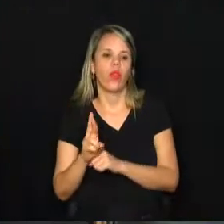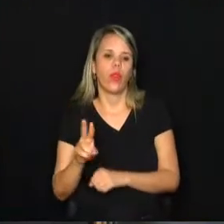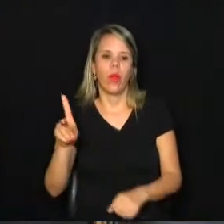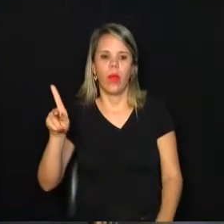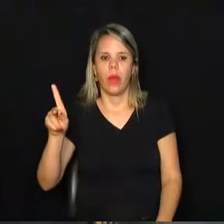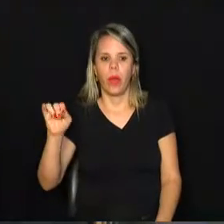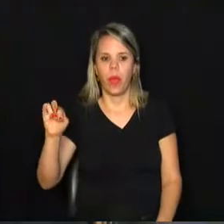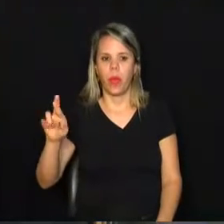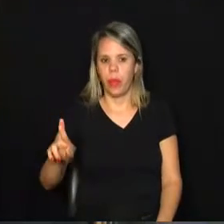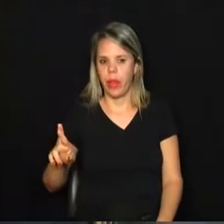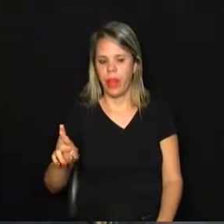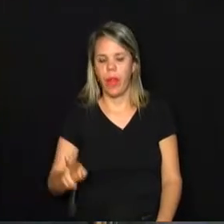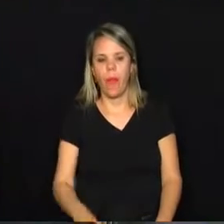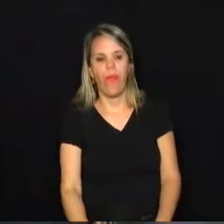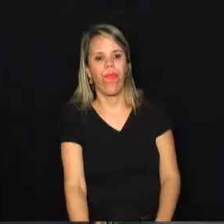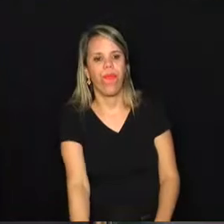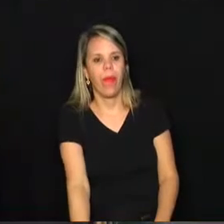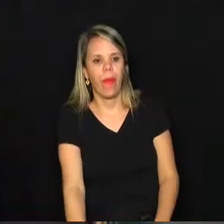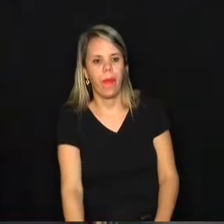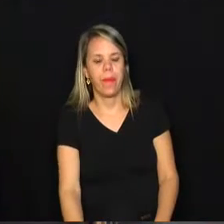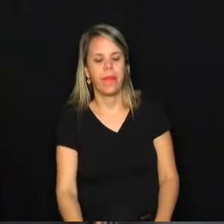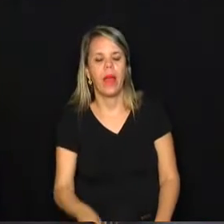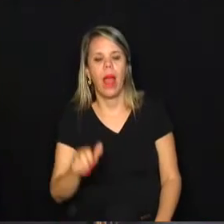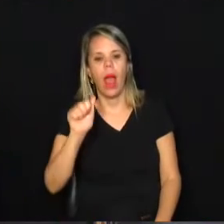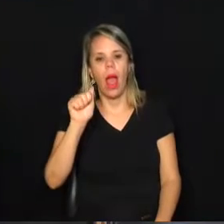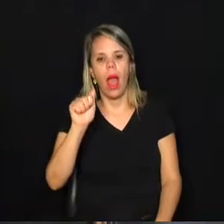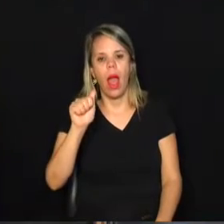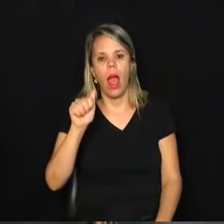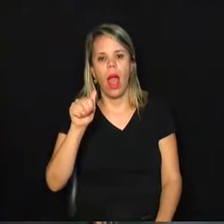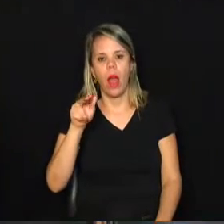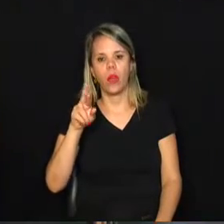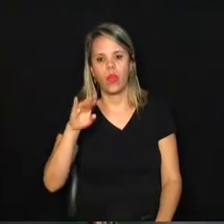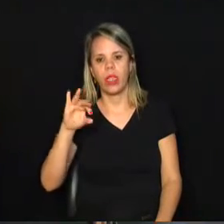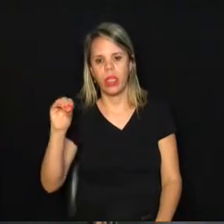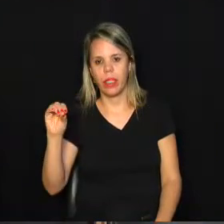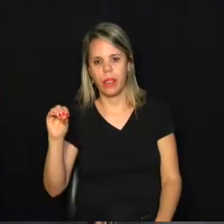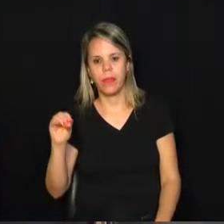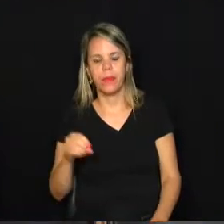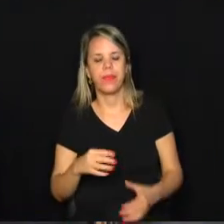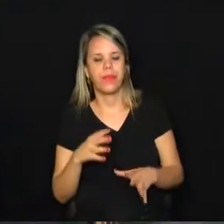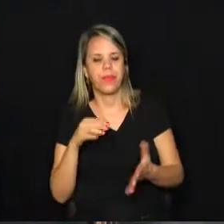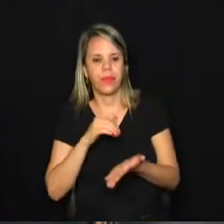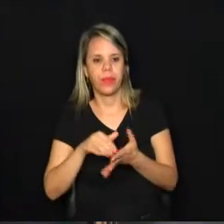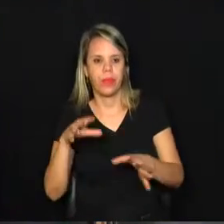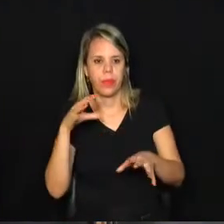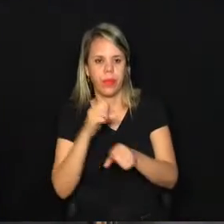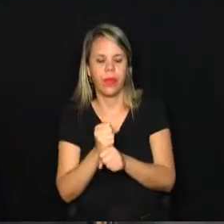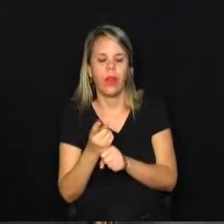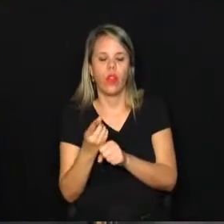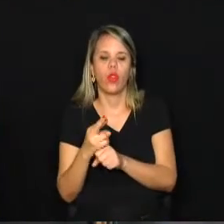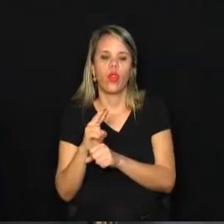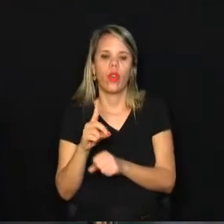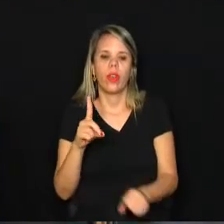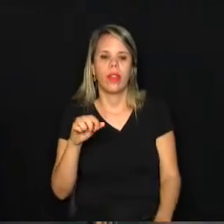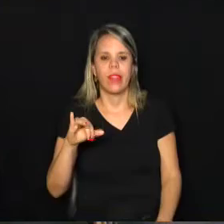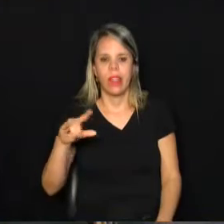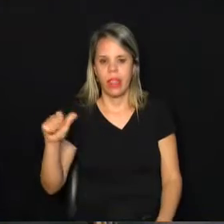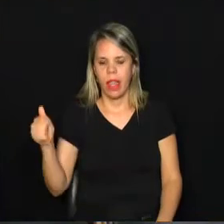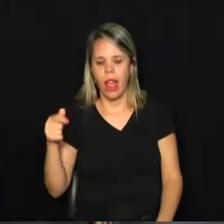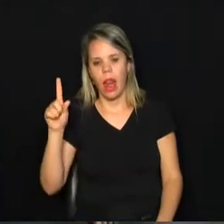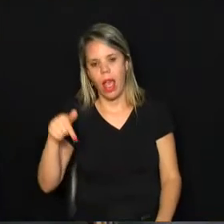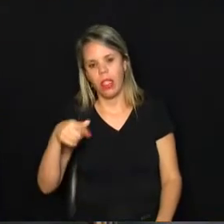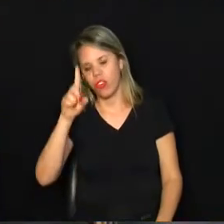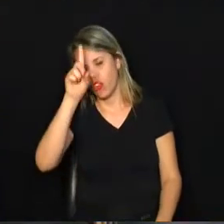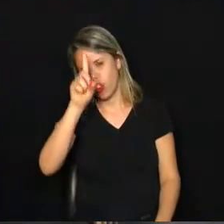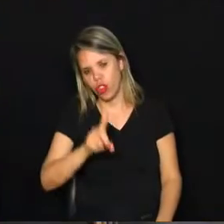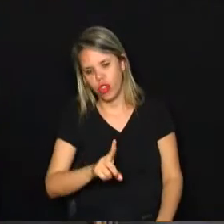Justiça, Aurílio Caiado, secretário de Finanças, doutora Daniela, que é diretora jurídica da Rede